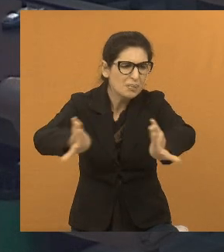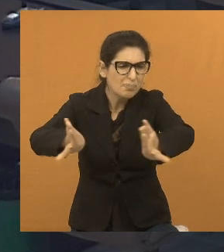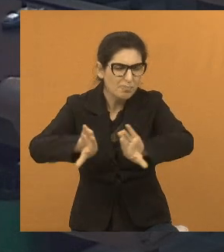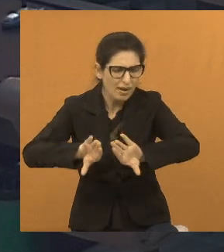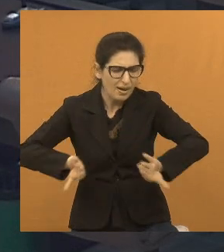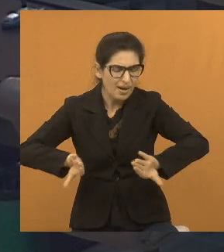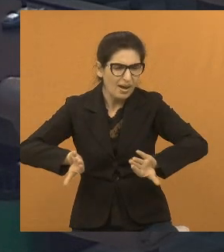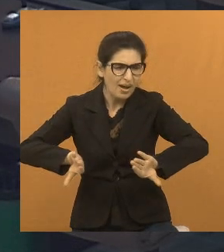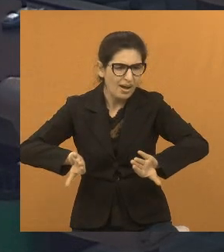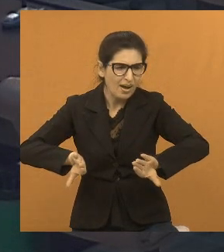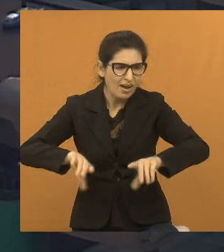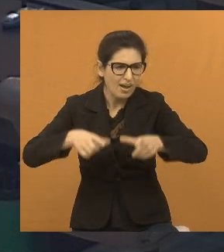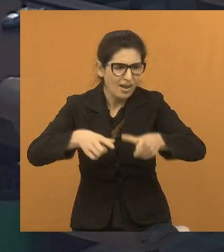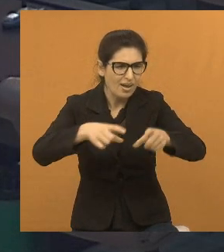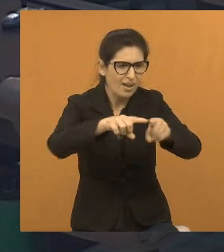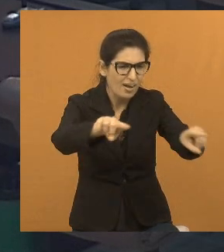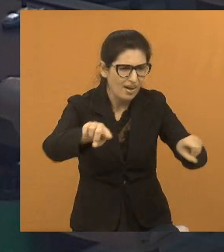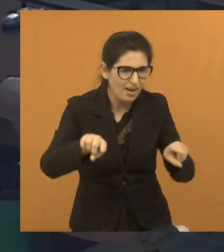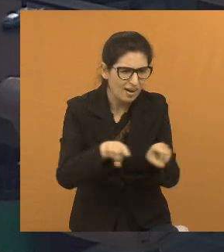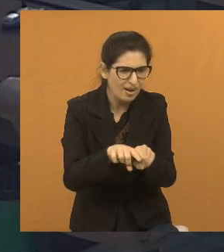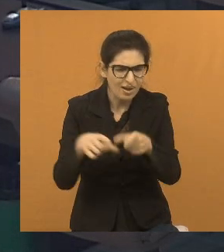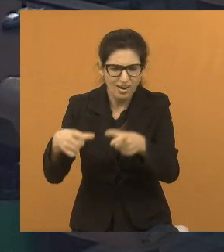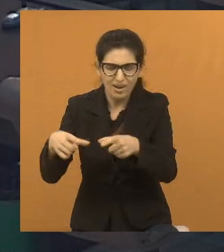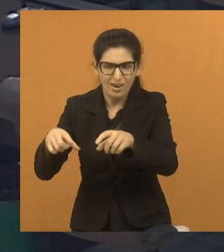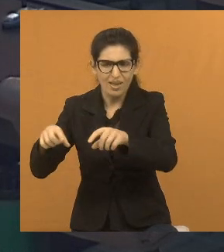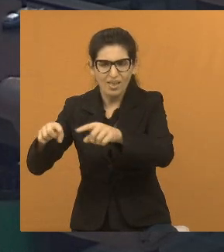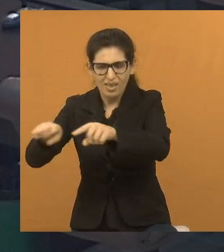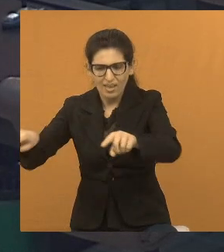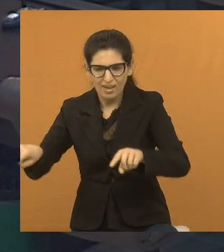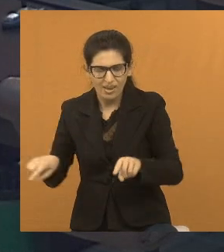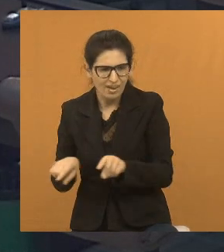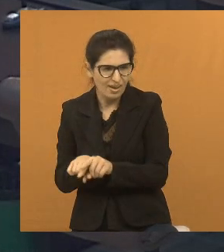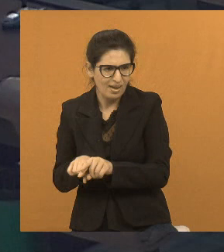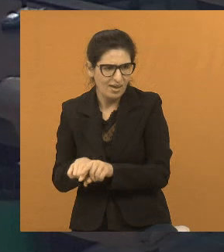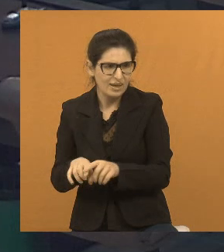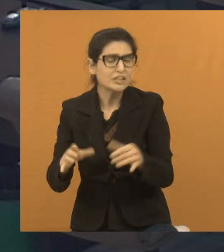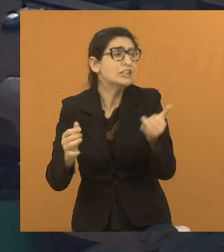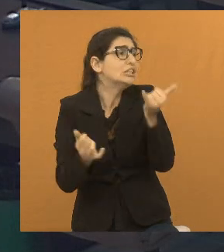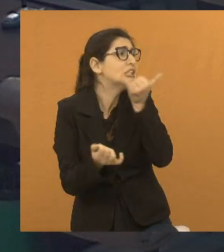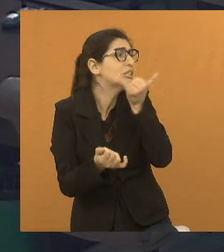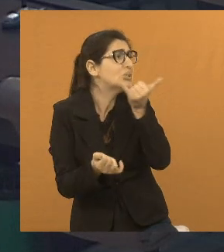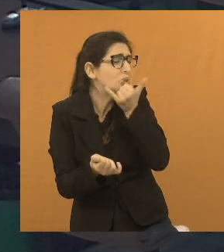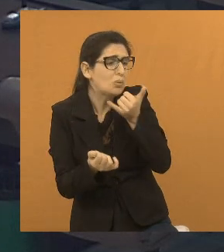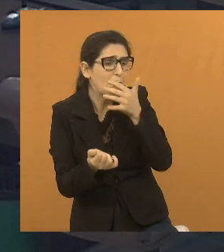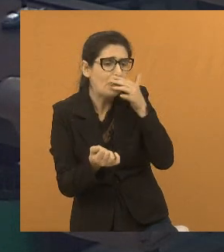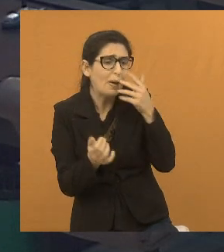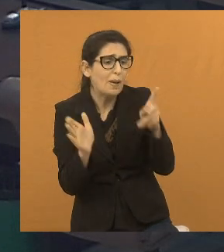Desculpa, Renato, essa é uma pergunta para a Secretaria de Planejamento. Sim. Desculpa.